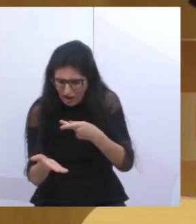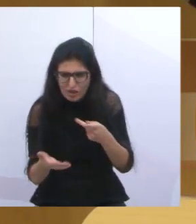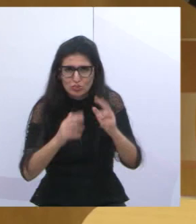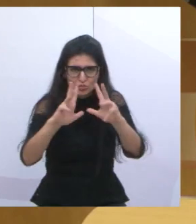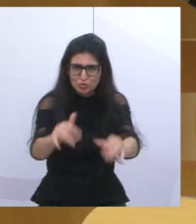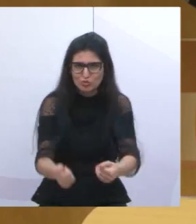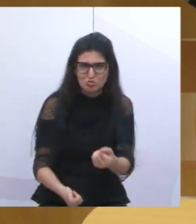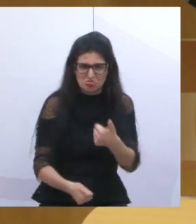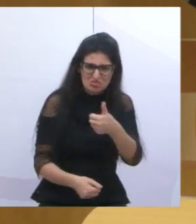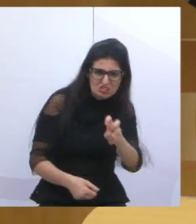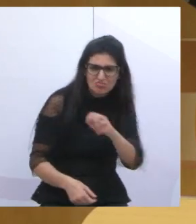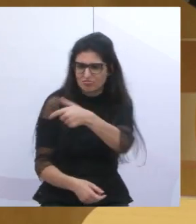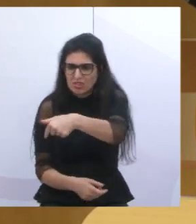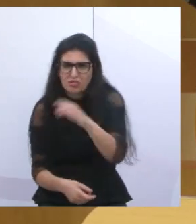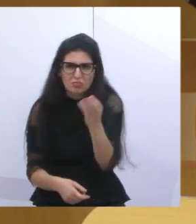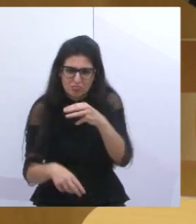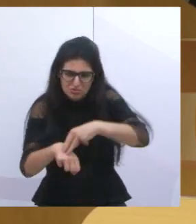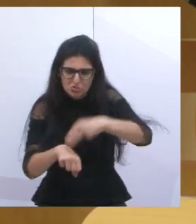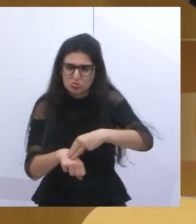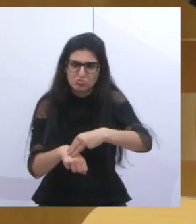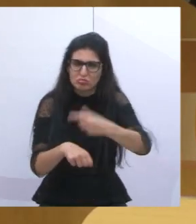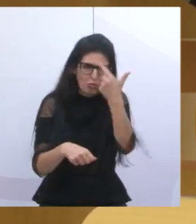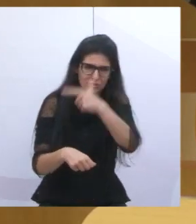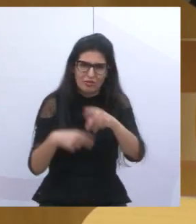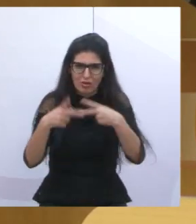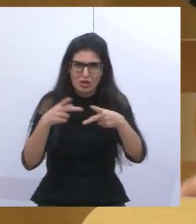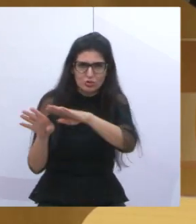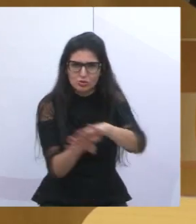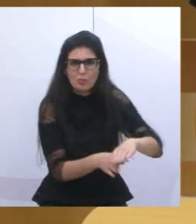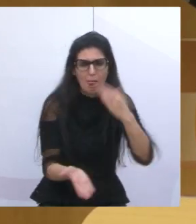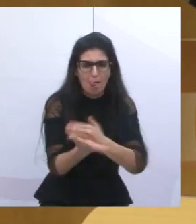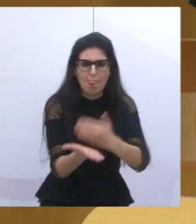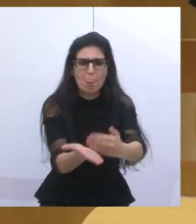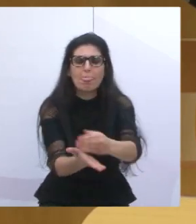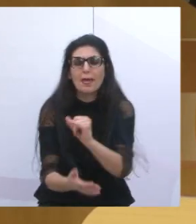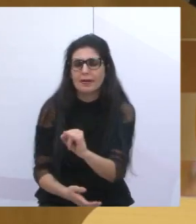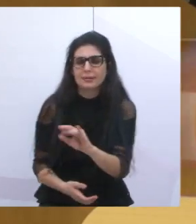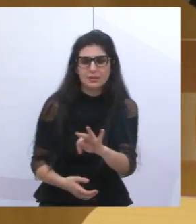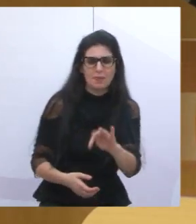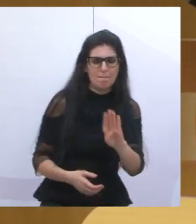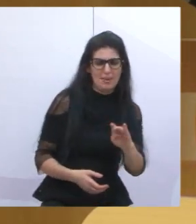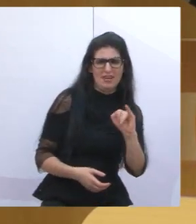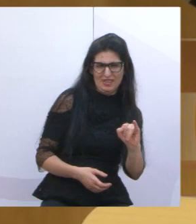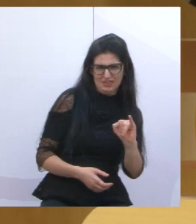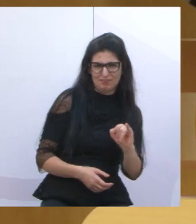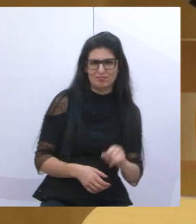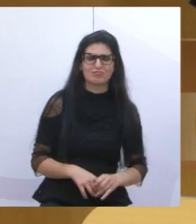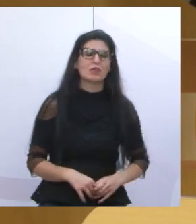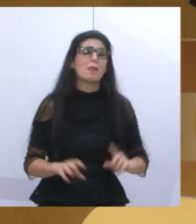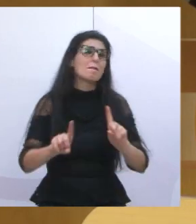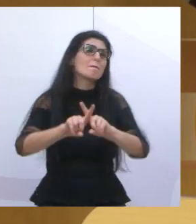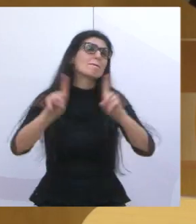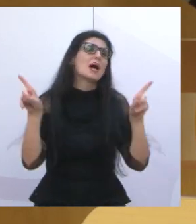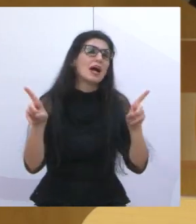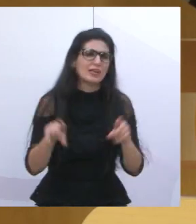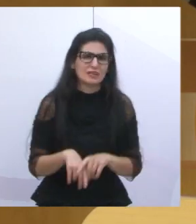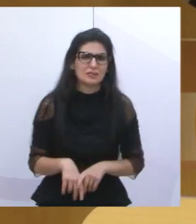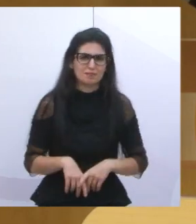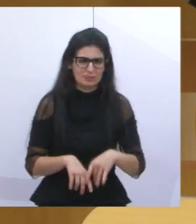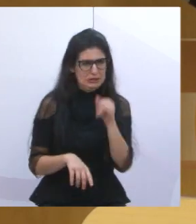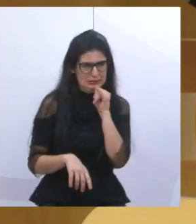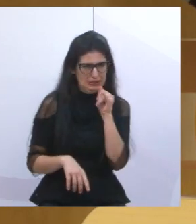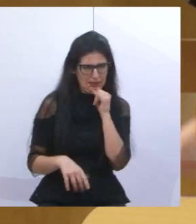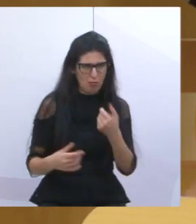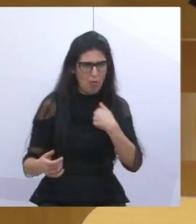enfim. ITBI, parcelamento do ITBI. Quem é que me garante que quando eu